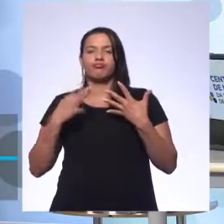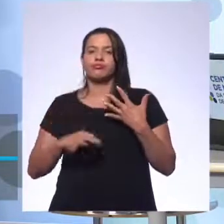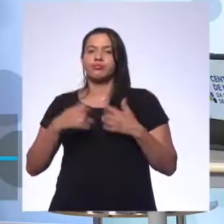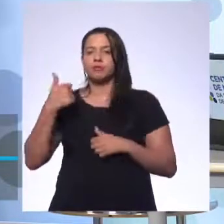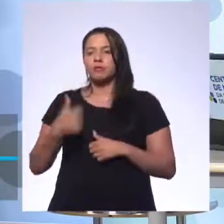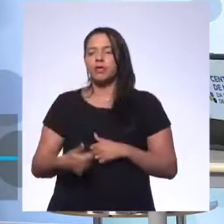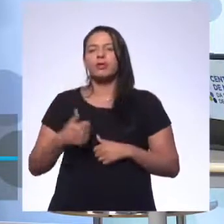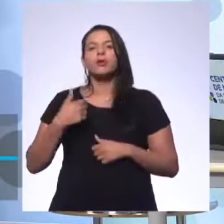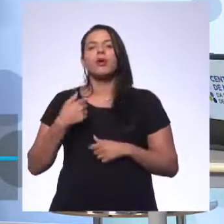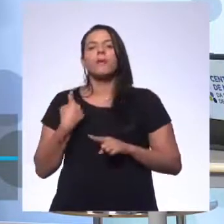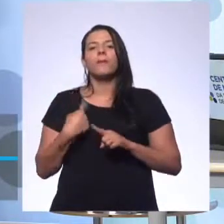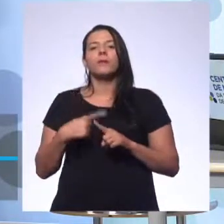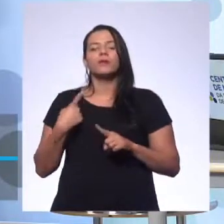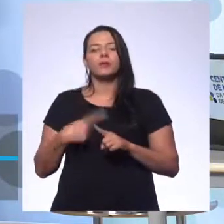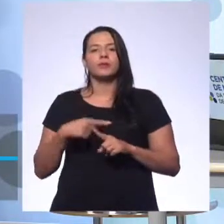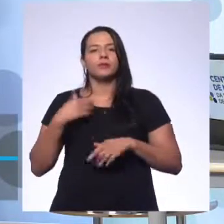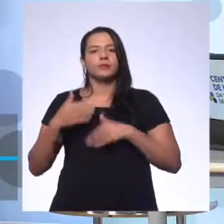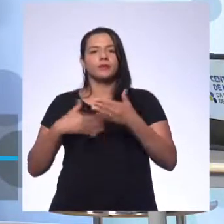cair, né,